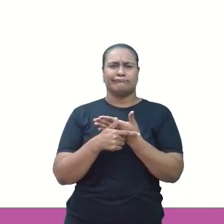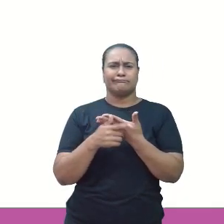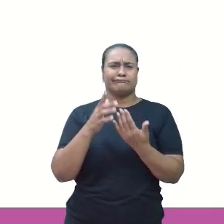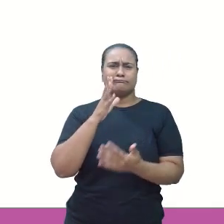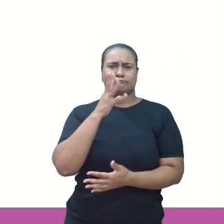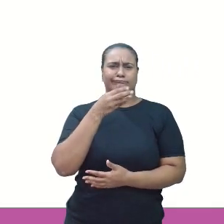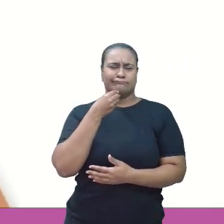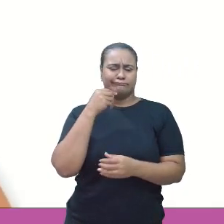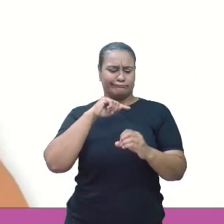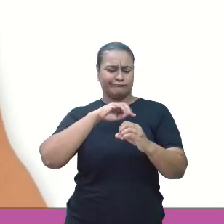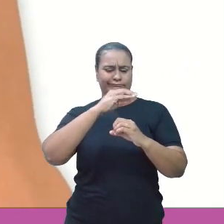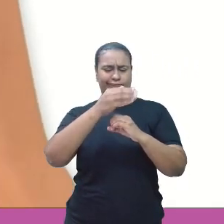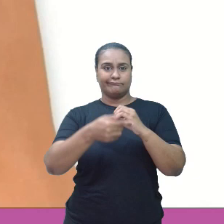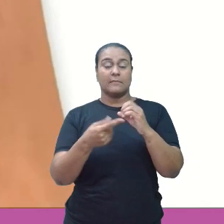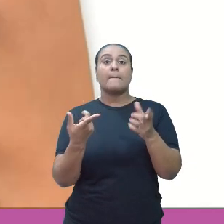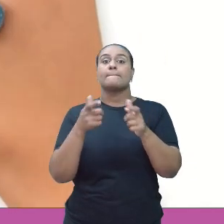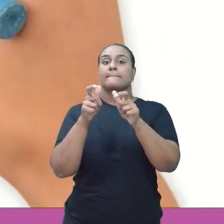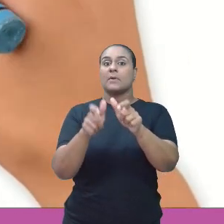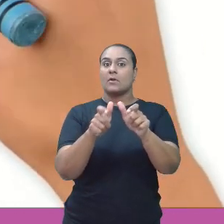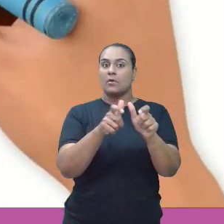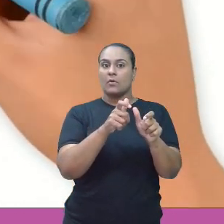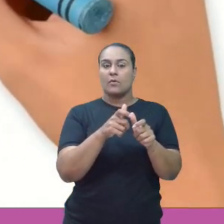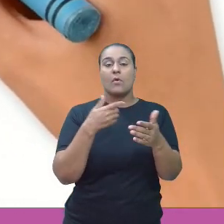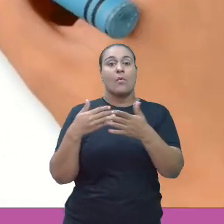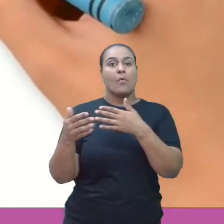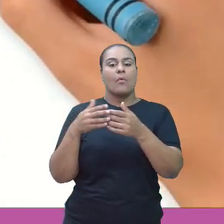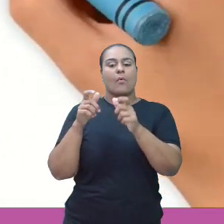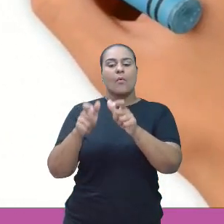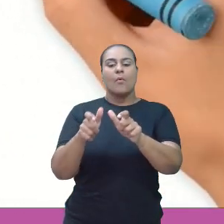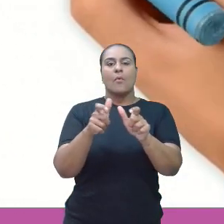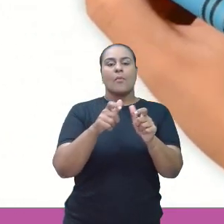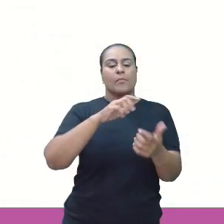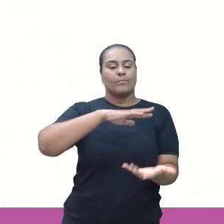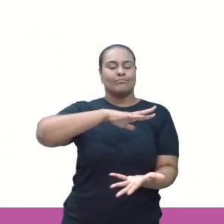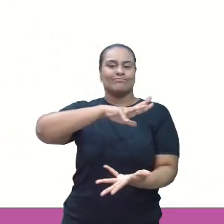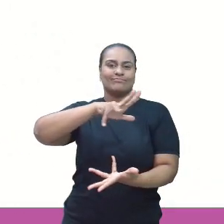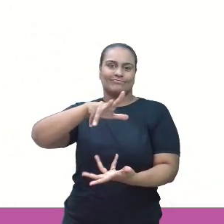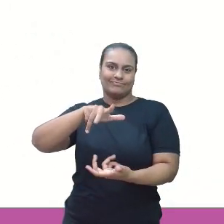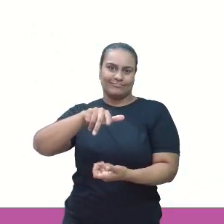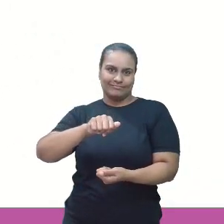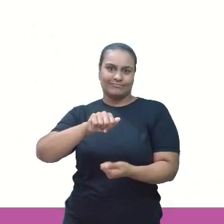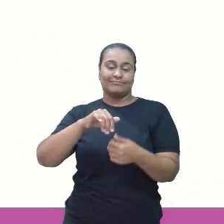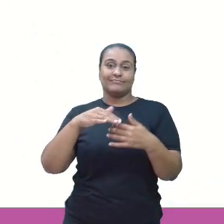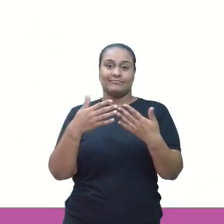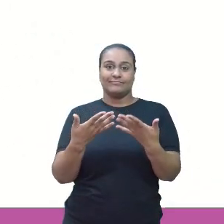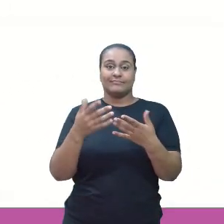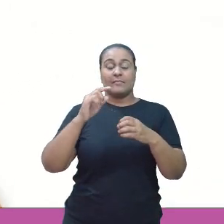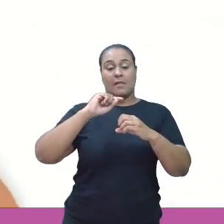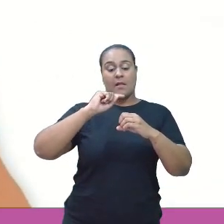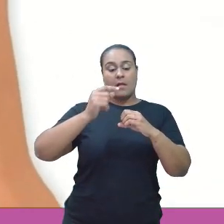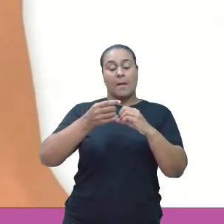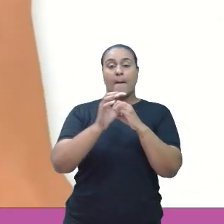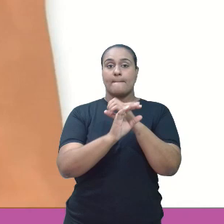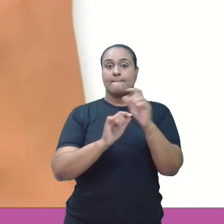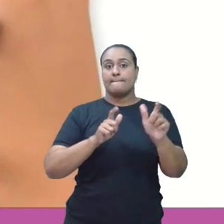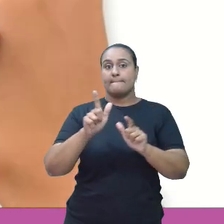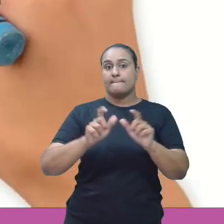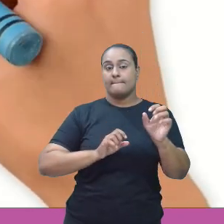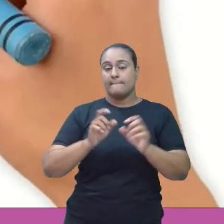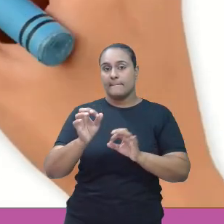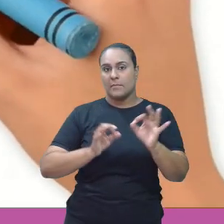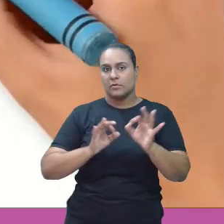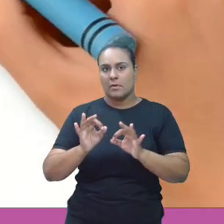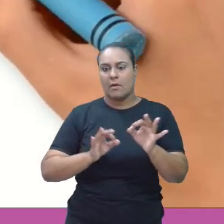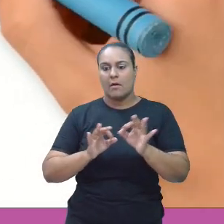conhecimento? Para localizarmos qualquer ponto na superfície terrestre. As coordenadas geográficas serão o